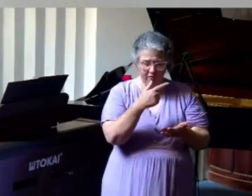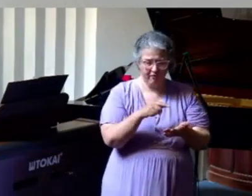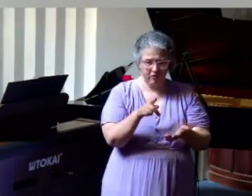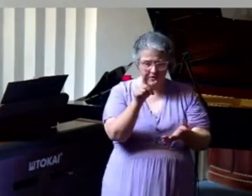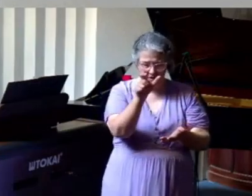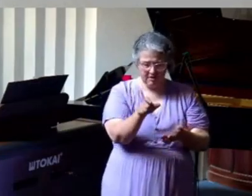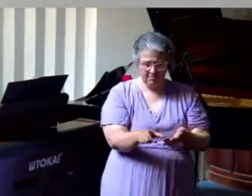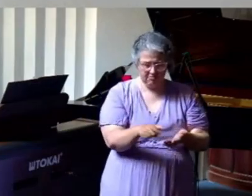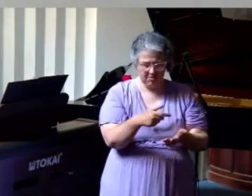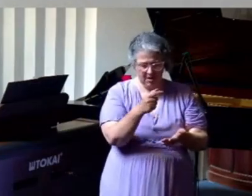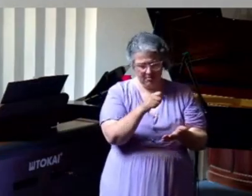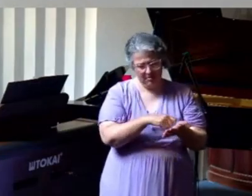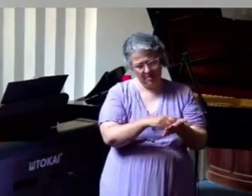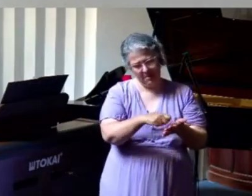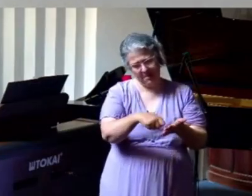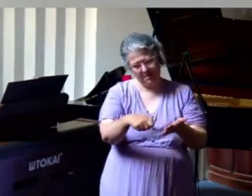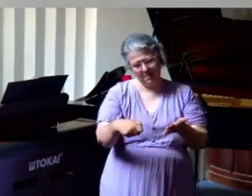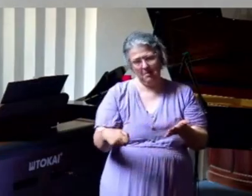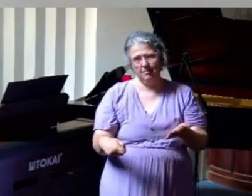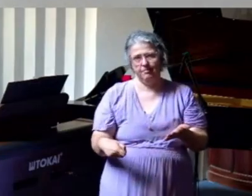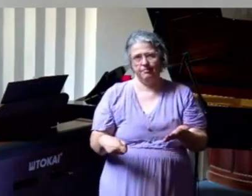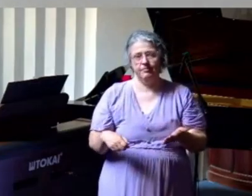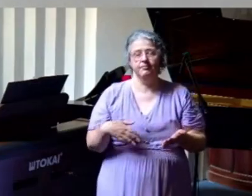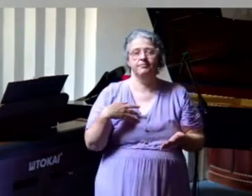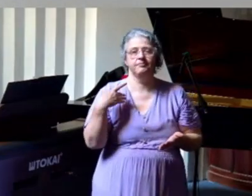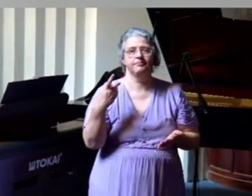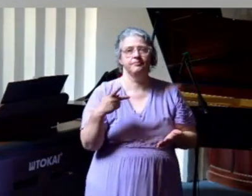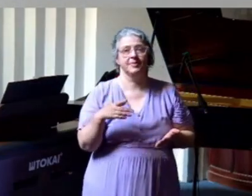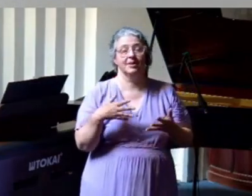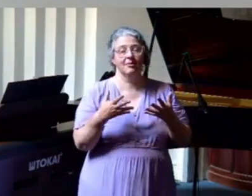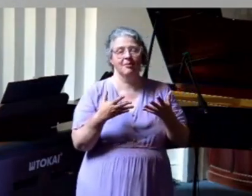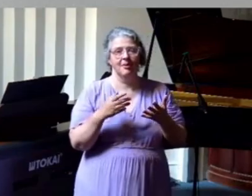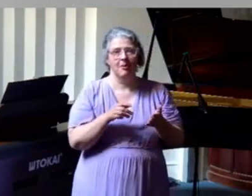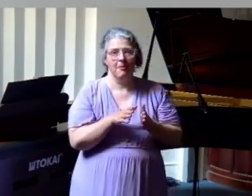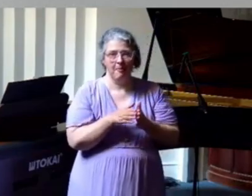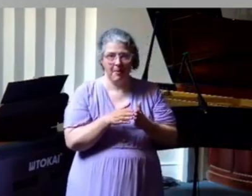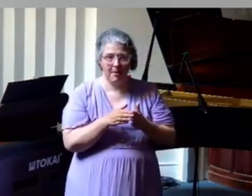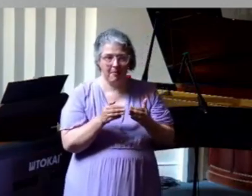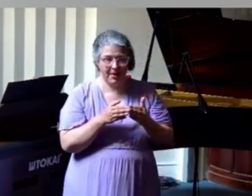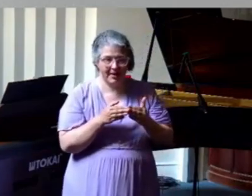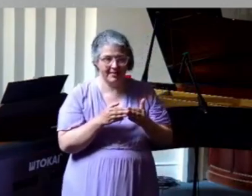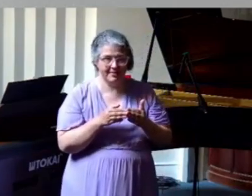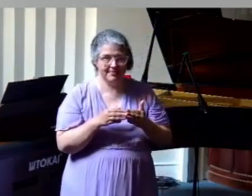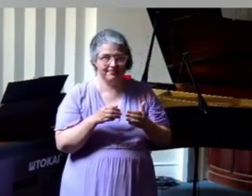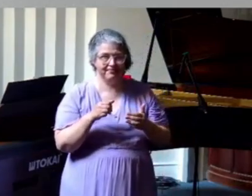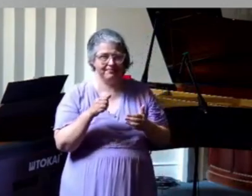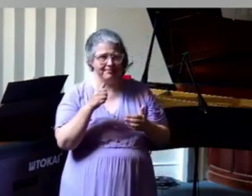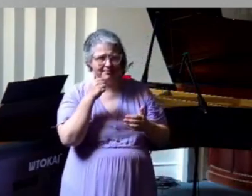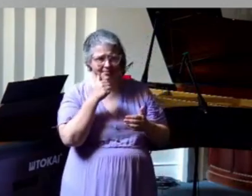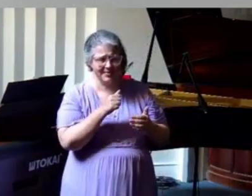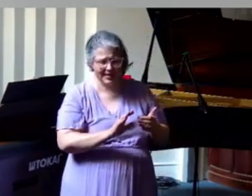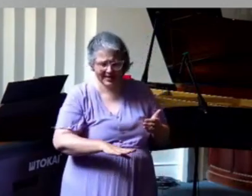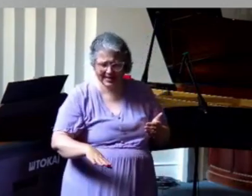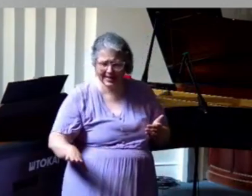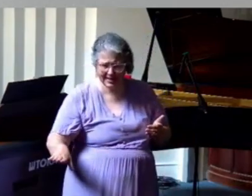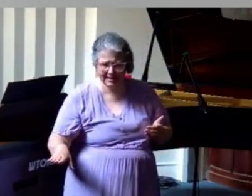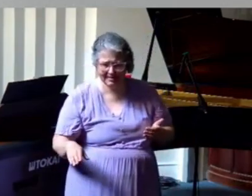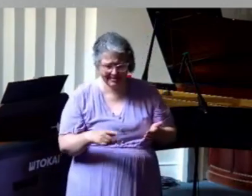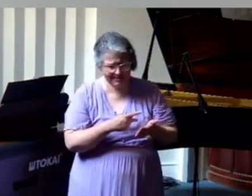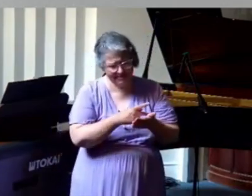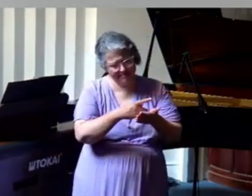nossas crianças, normalmente quando eu peço para que elas ilustrem alguma coisa, eu geralmente coloco alguns elementos imagéticos,